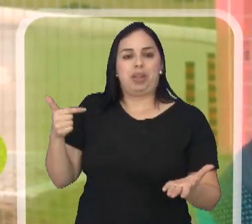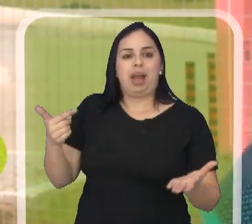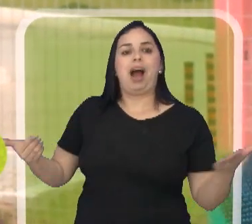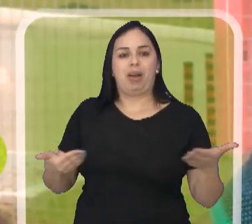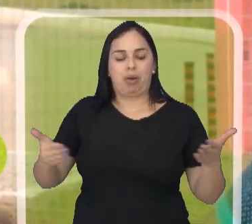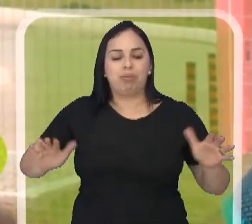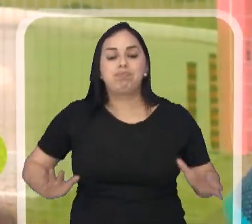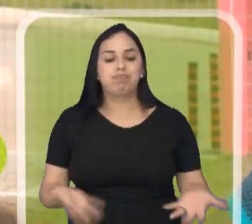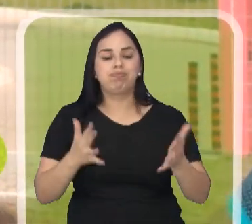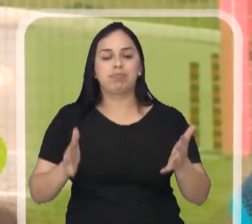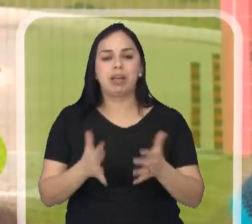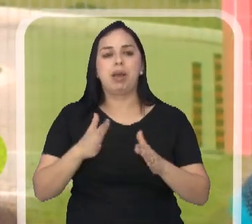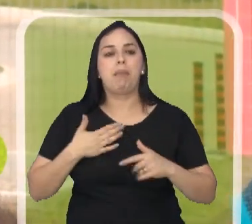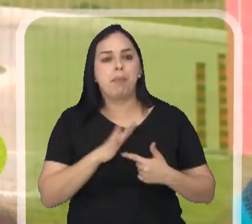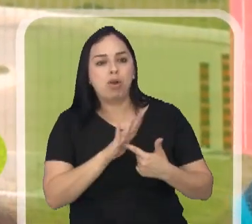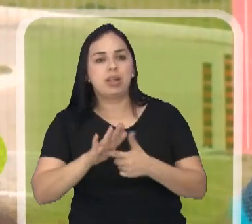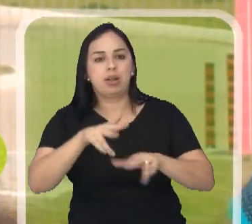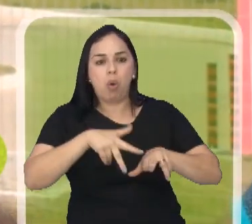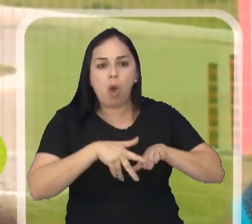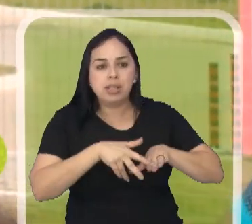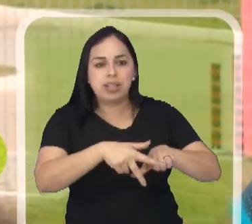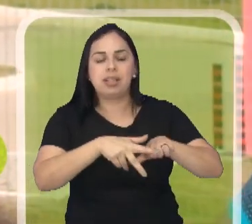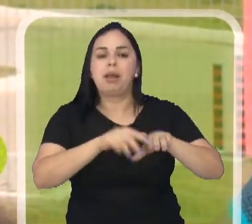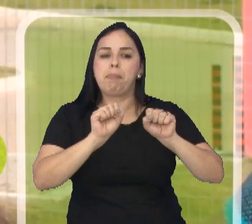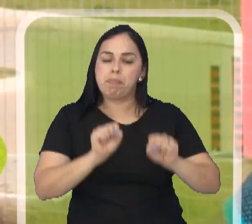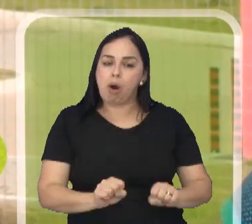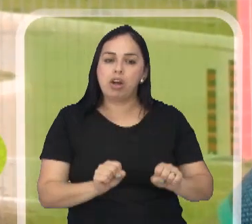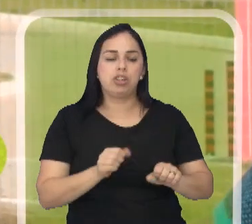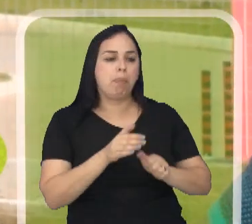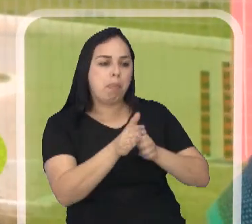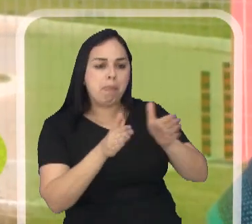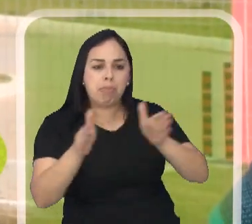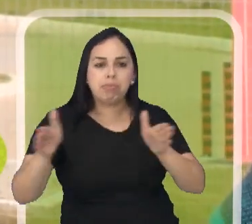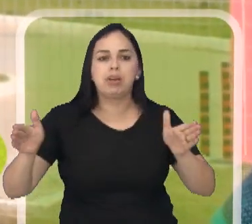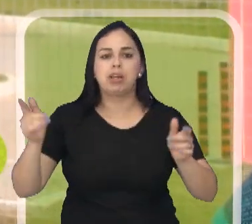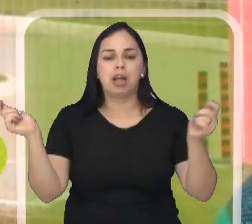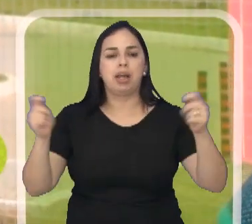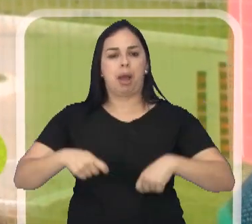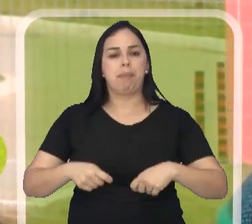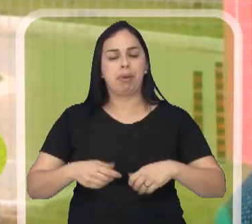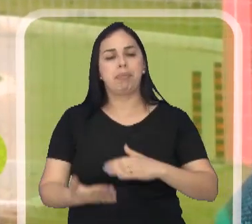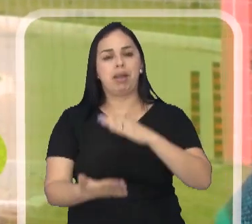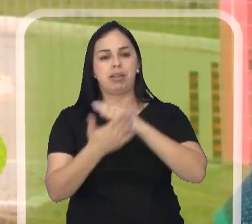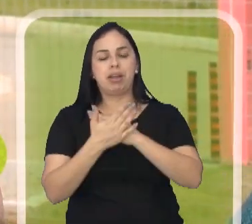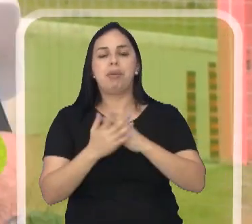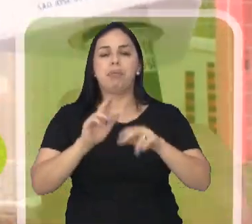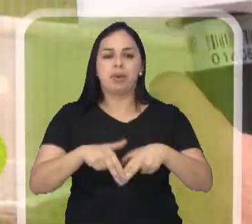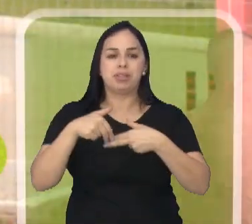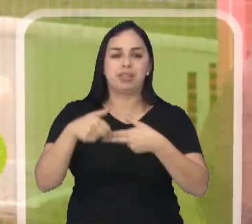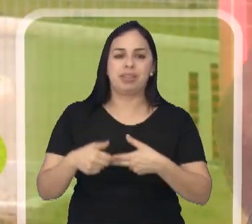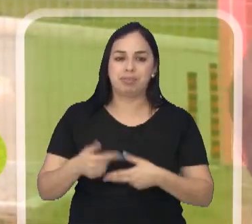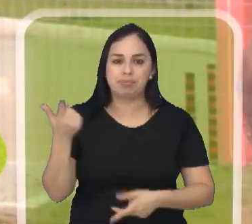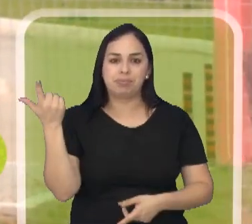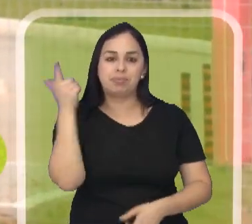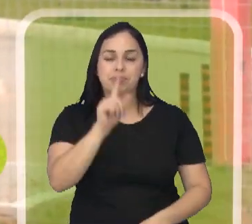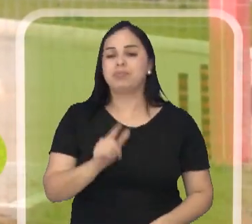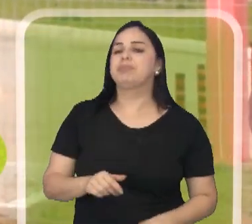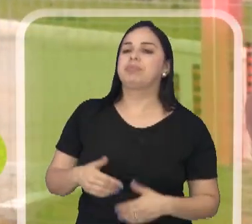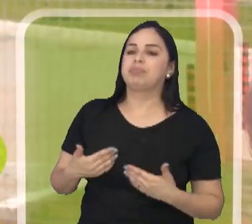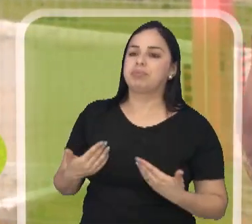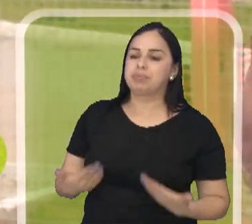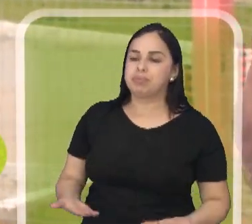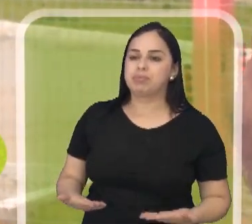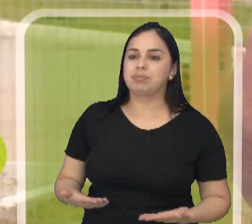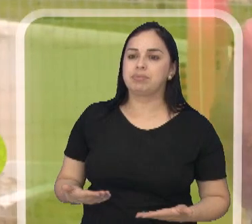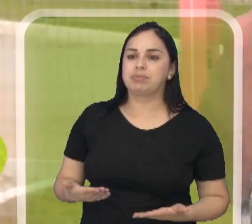essas competições, mostrar que o skate, sim, pode estar onde ele quiser. Então eu acho que isso é mais um passo dado aí. E só para a gente poder finalizar,